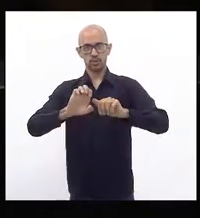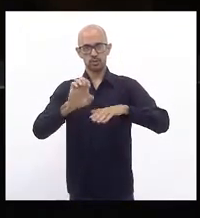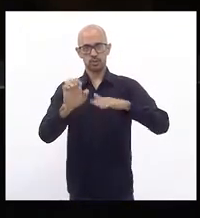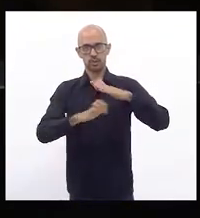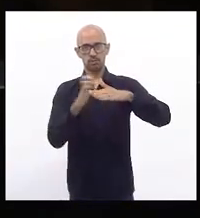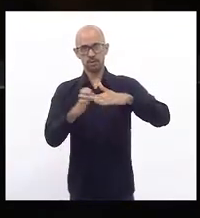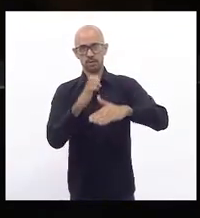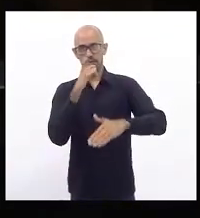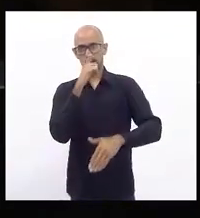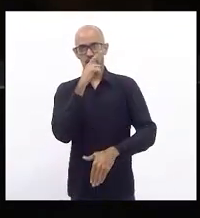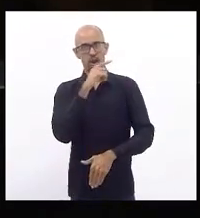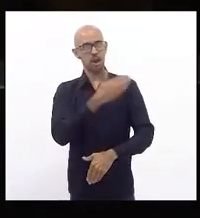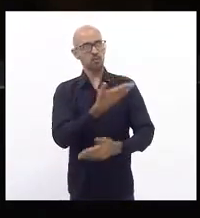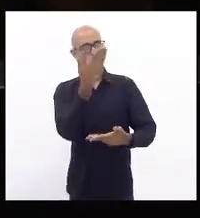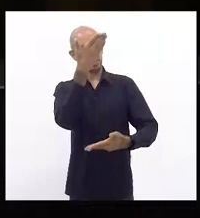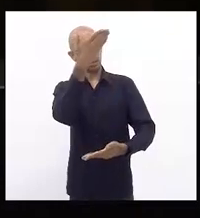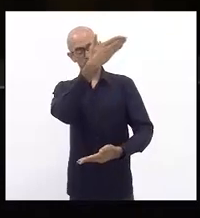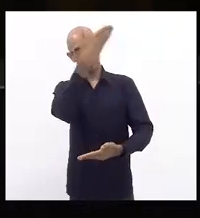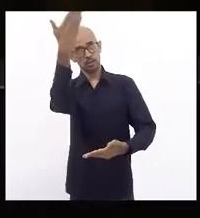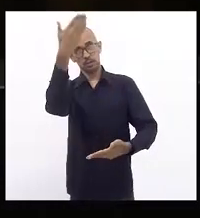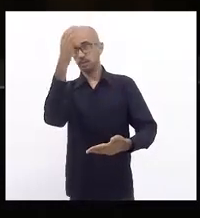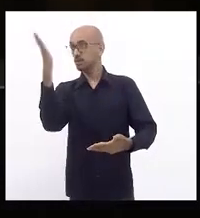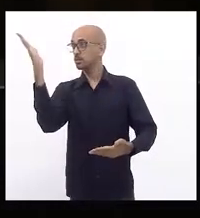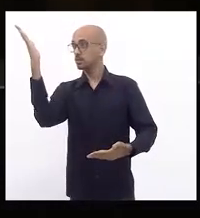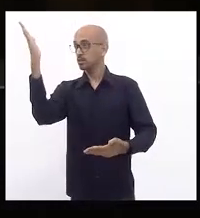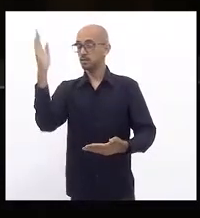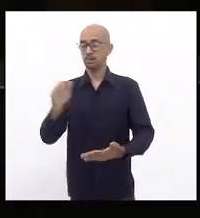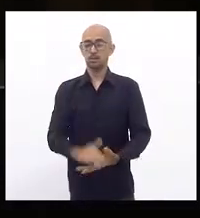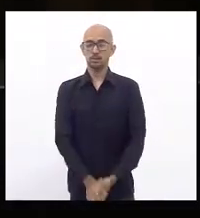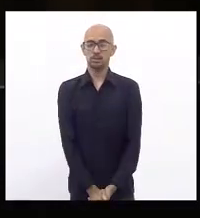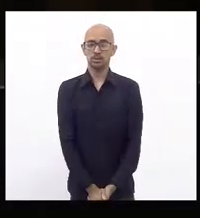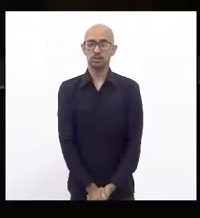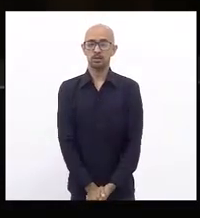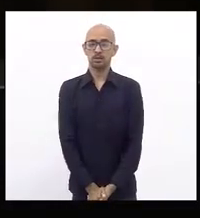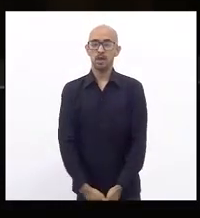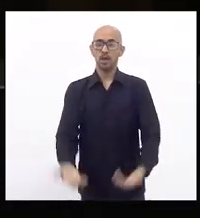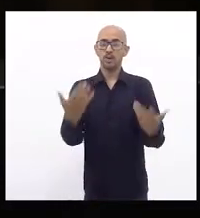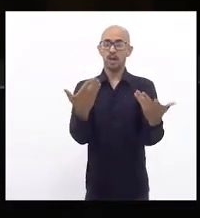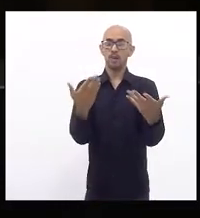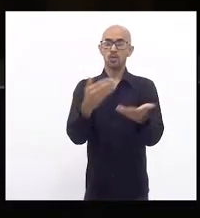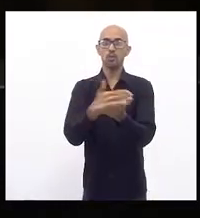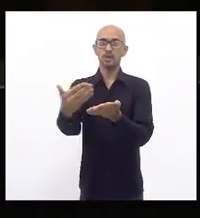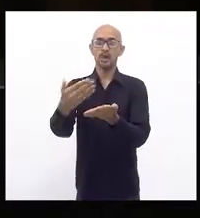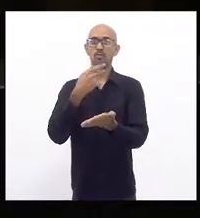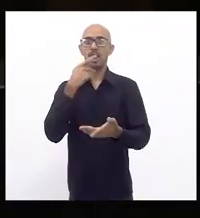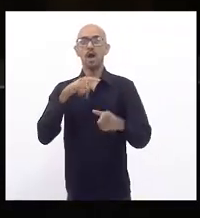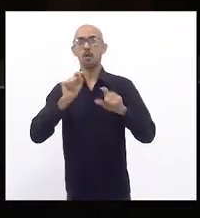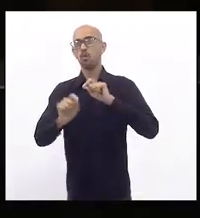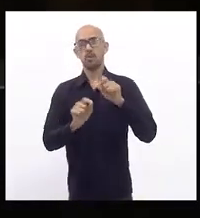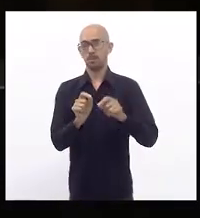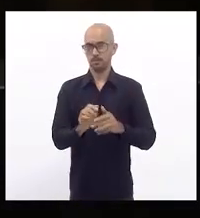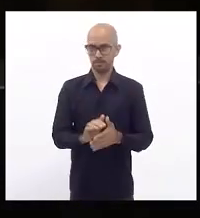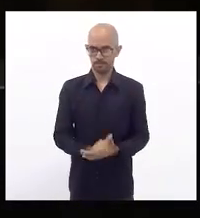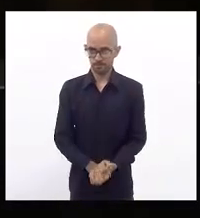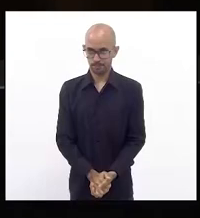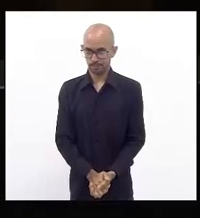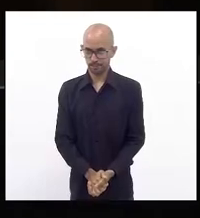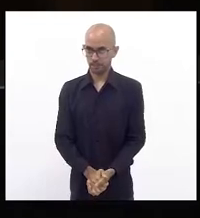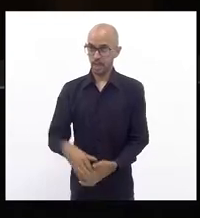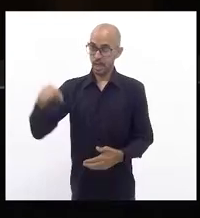sedaianas aqui presentes. E eu queria começar dizendo o seguinte: